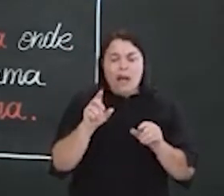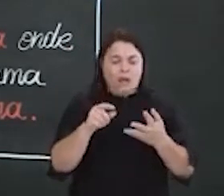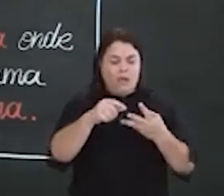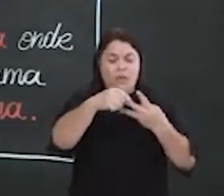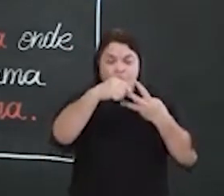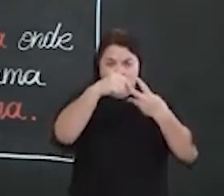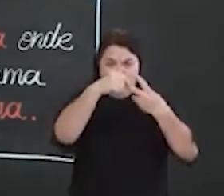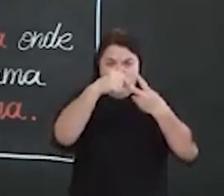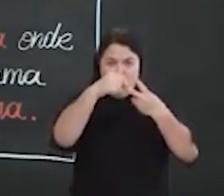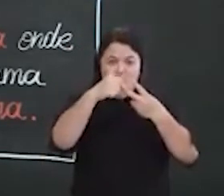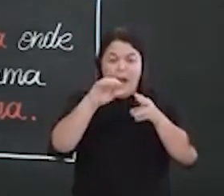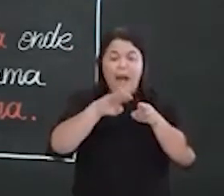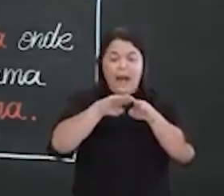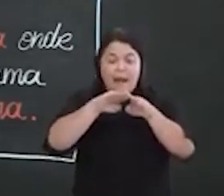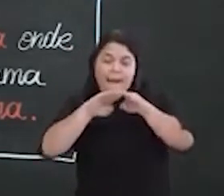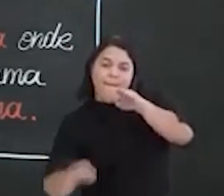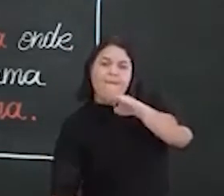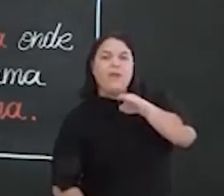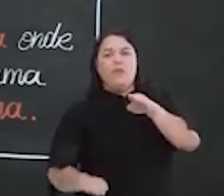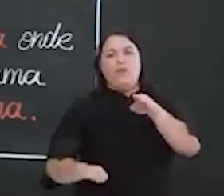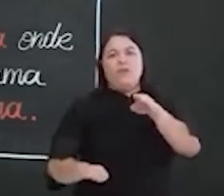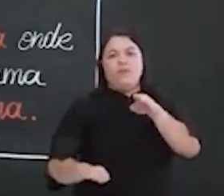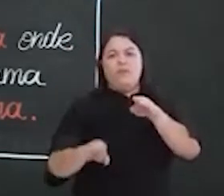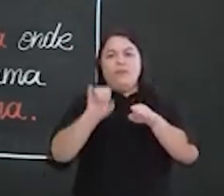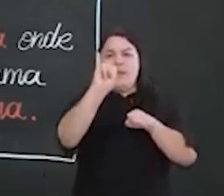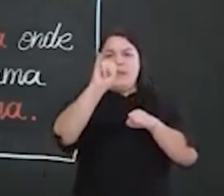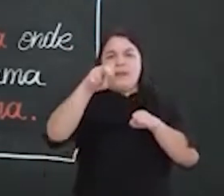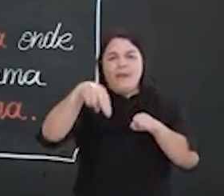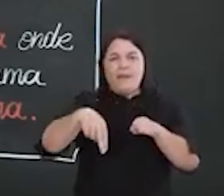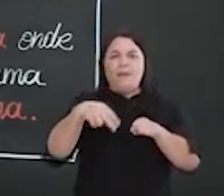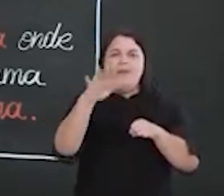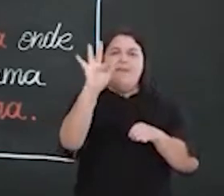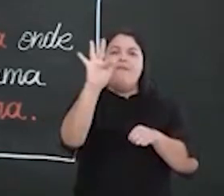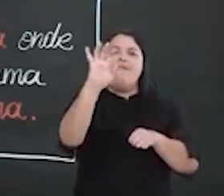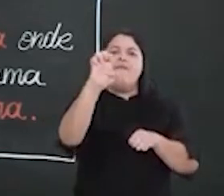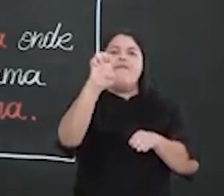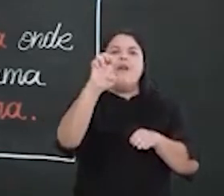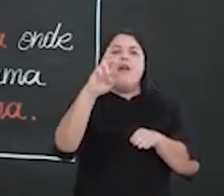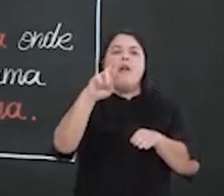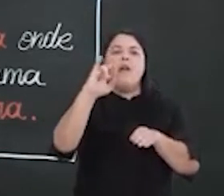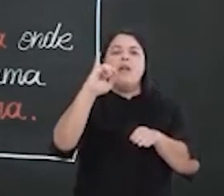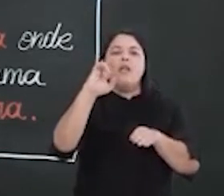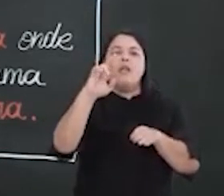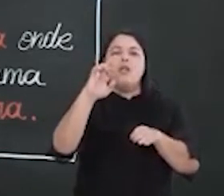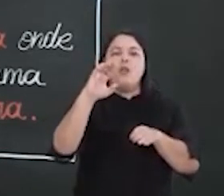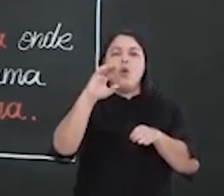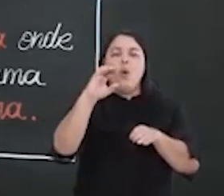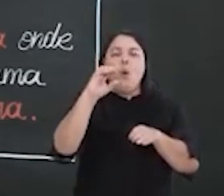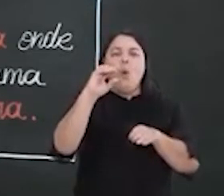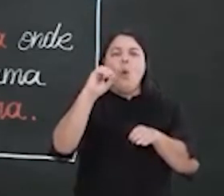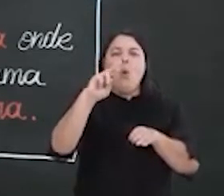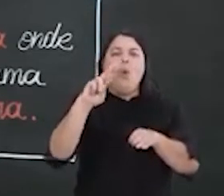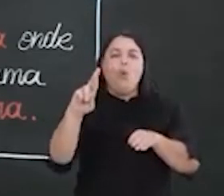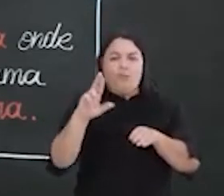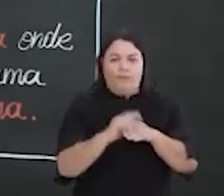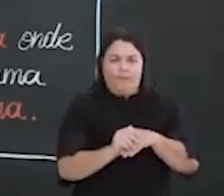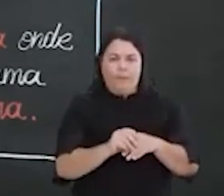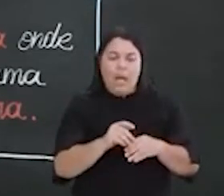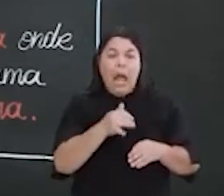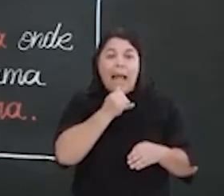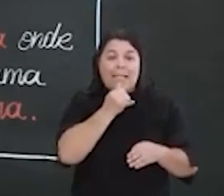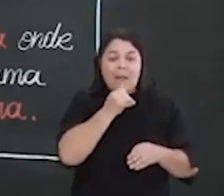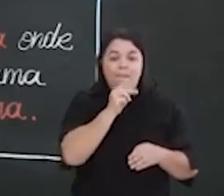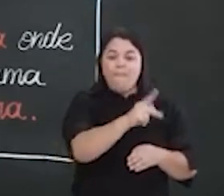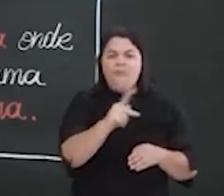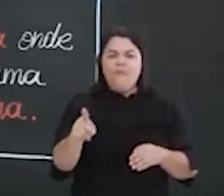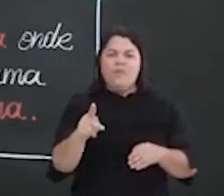geralmente a marcação com o menos, ok? Então, o professor está menos satisfeito com a turma A em